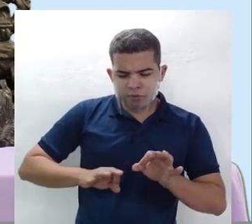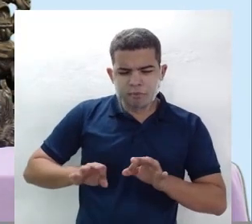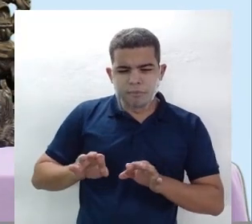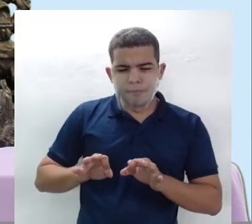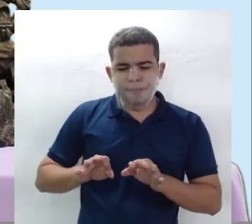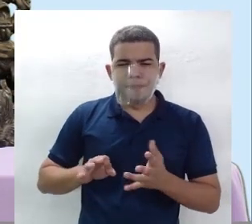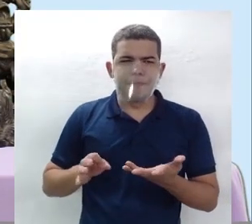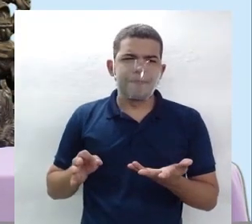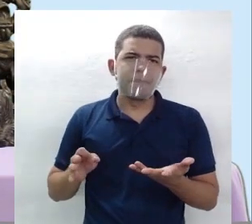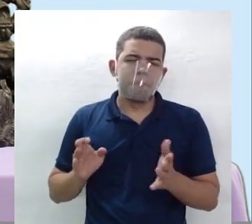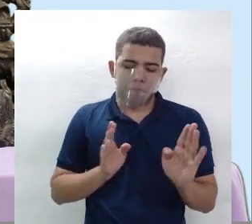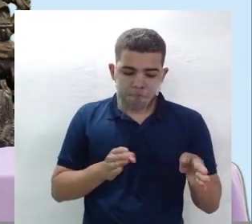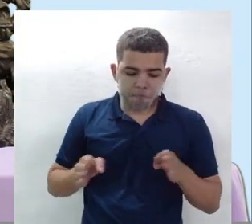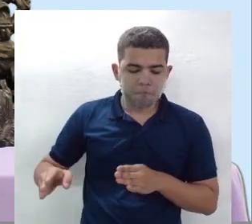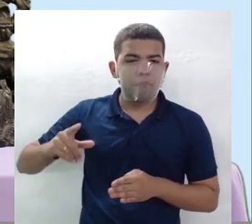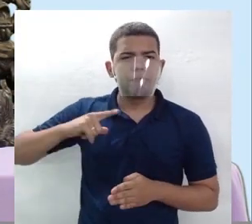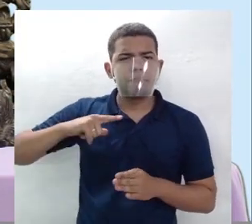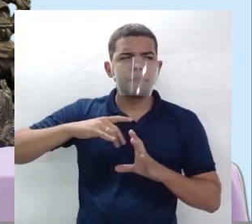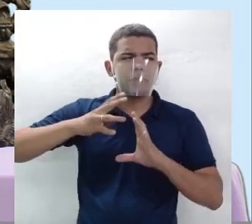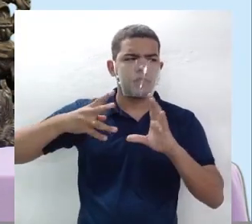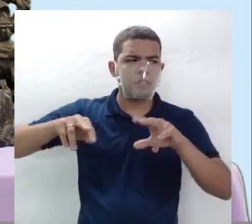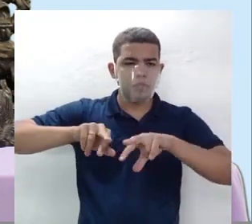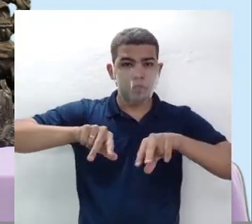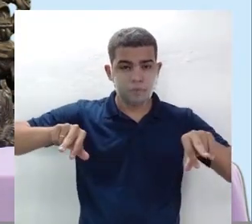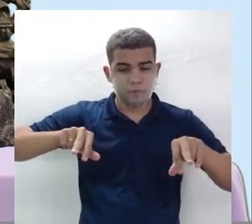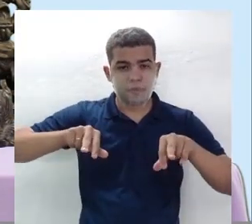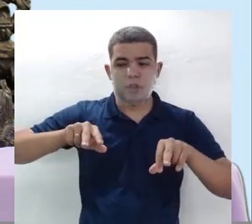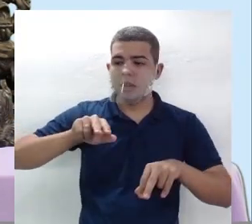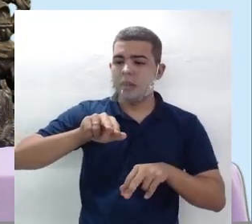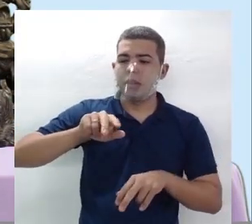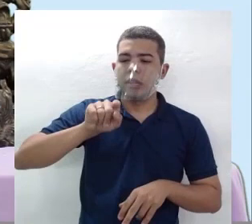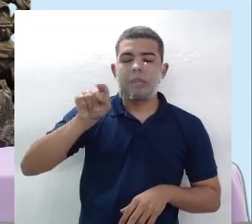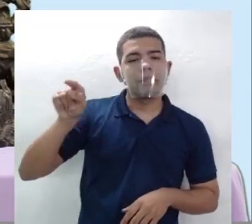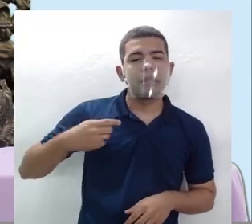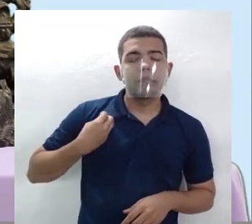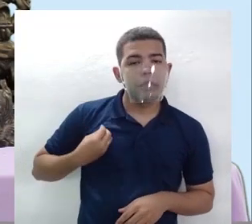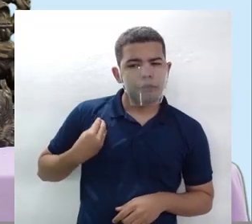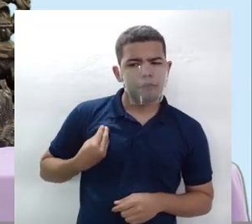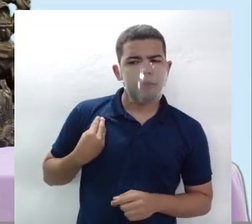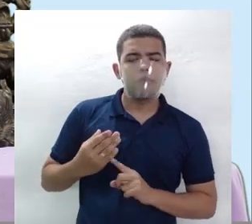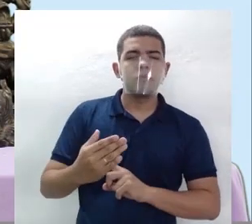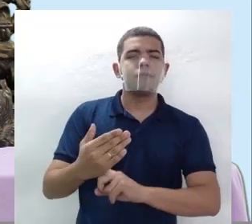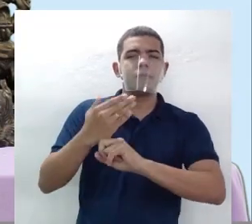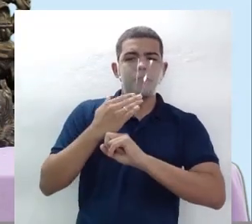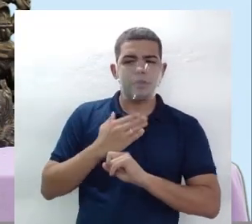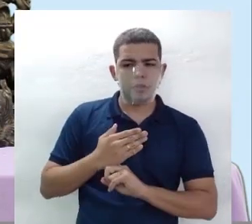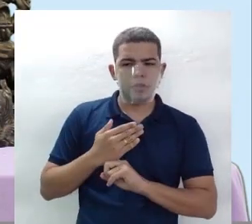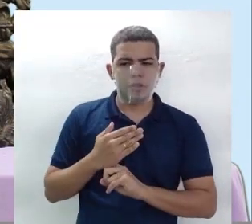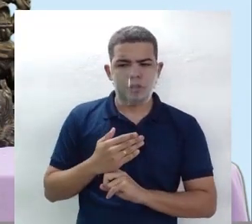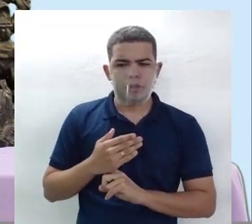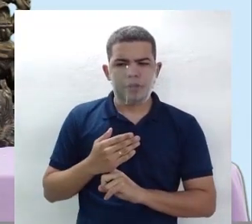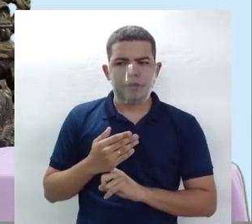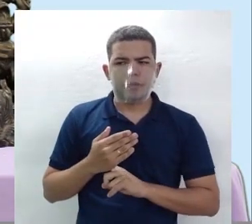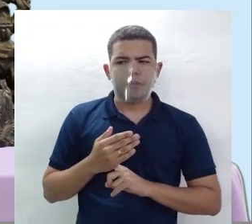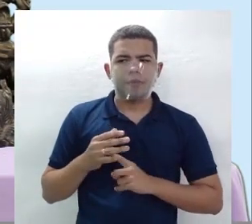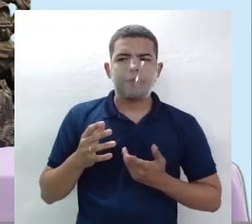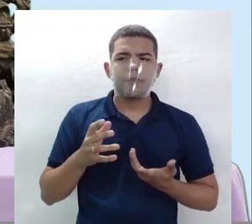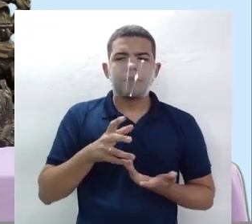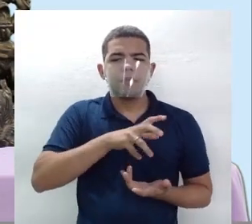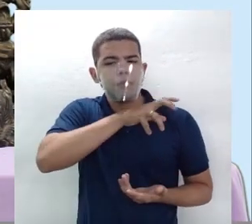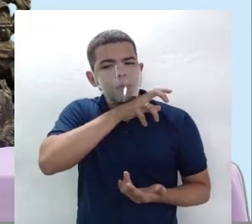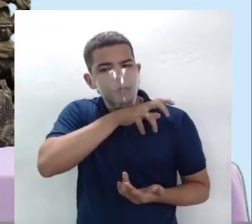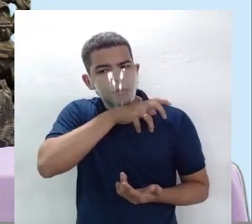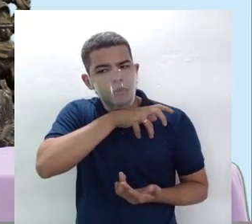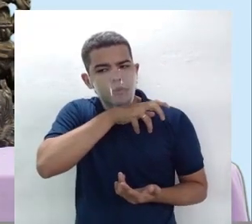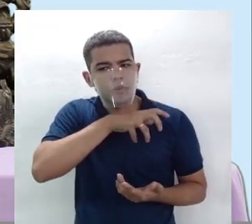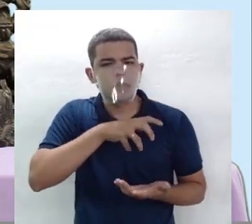de ter diversas células dos seres vivos nos ajudou a ter animais, né,